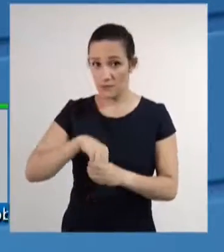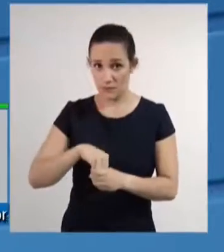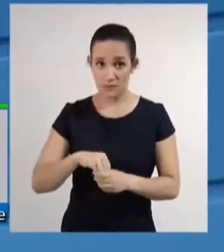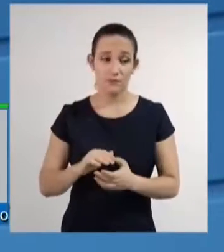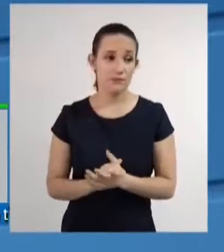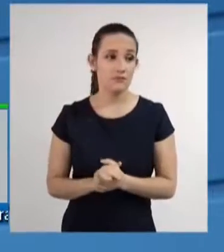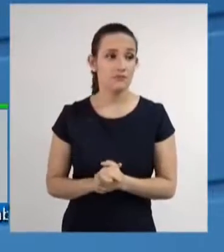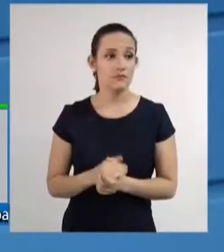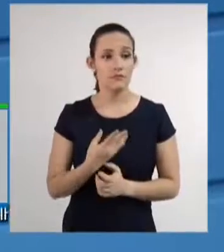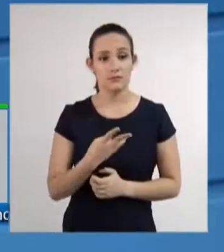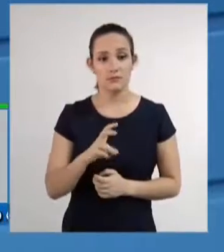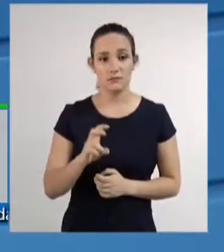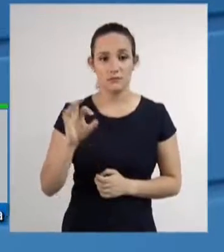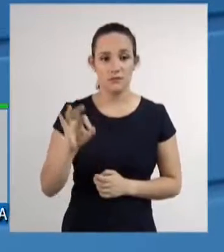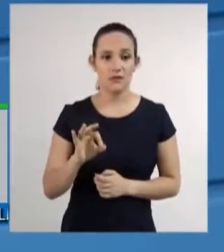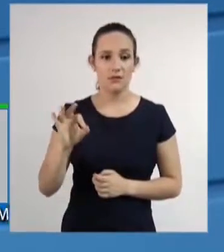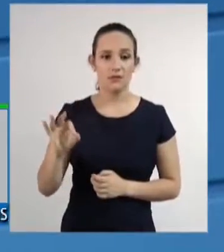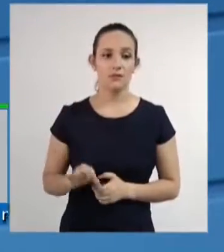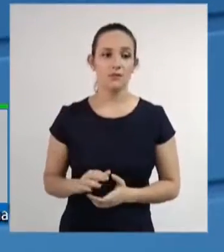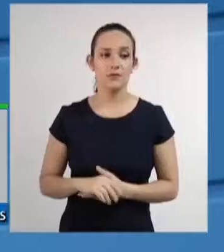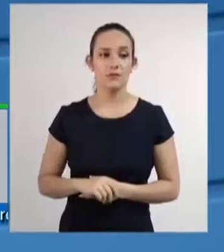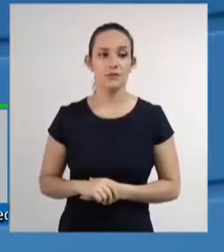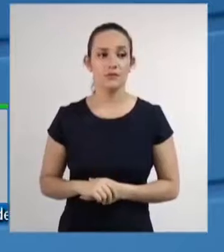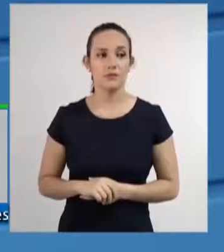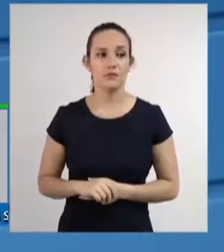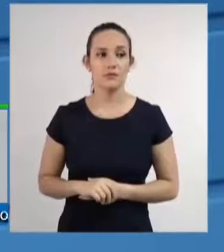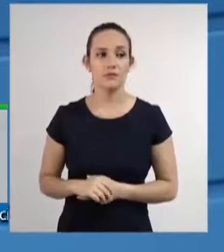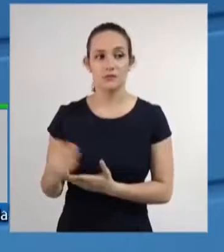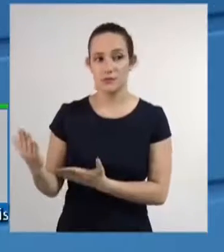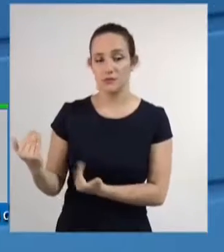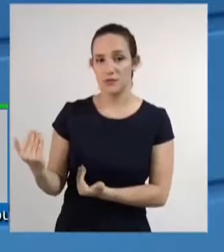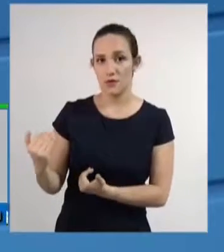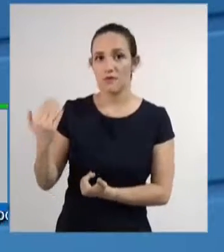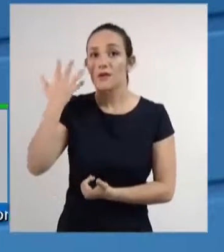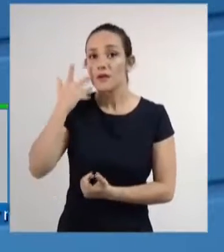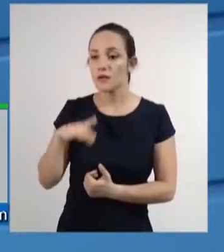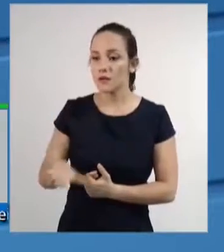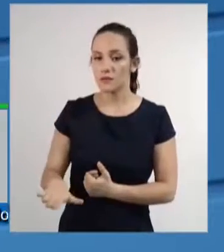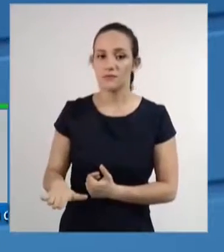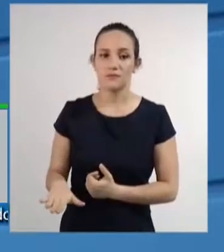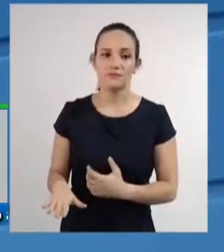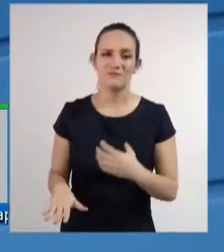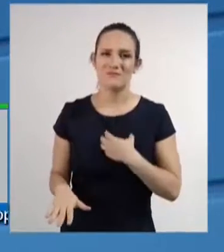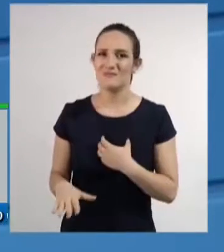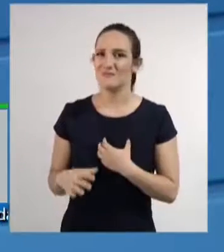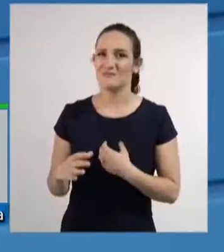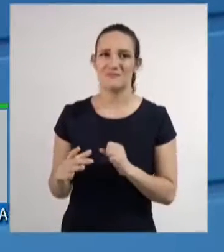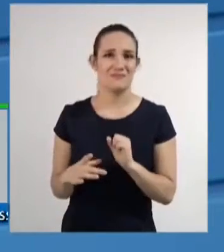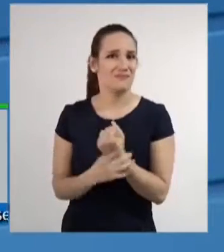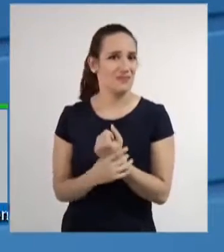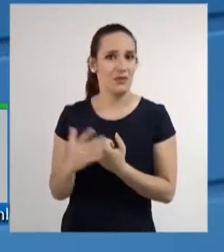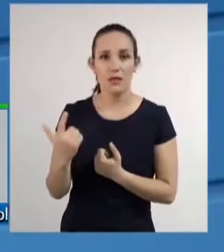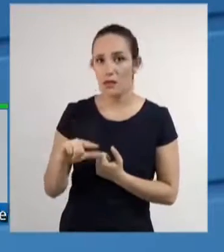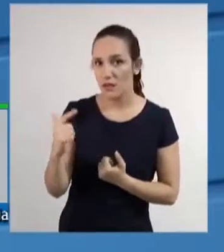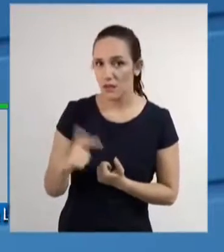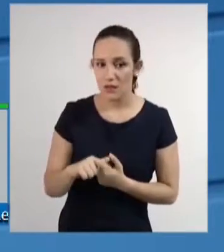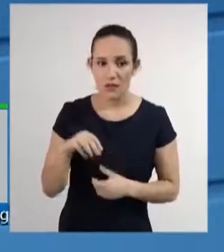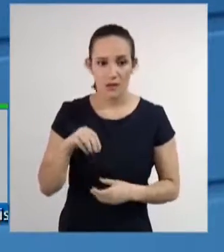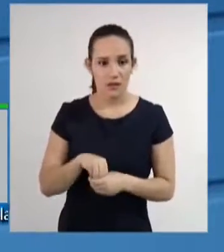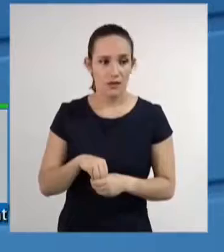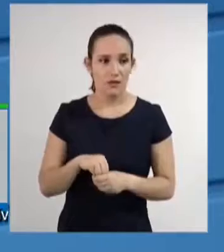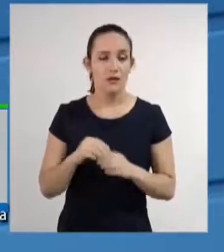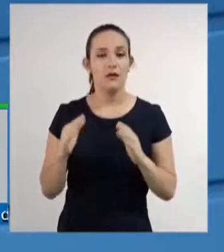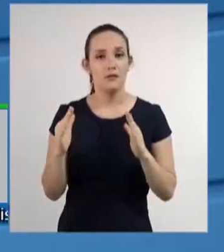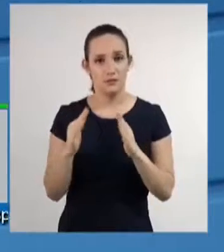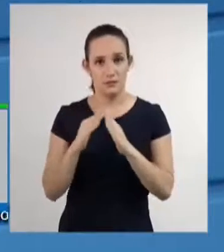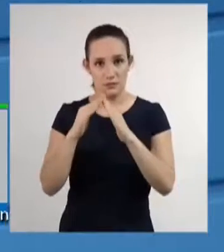jovens. 43% das crianças e adolescentes da América Latina se sentem inseguros